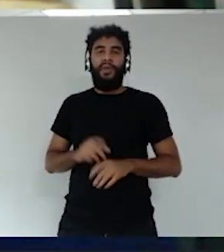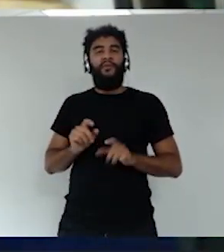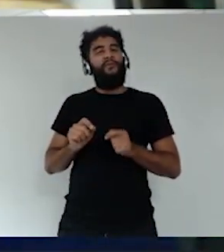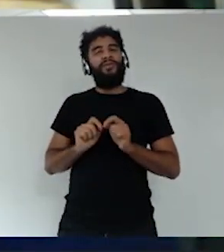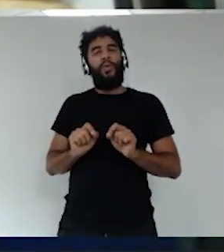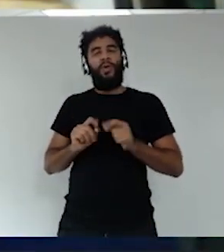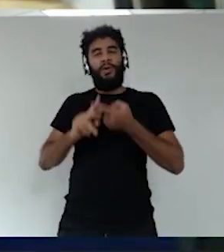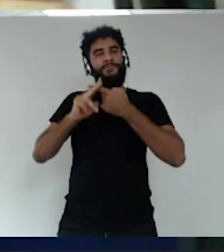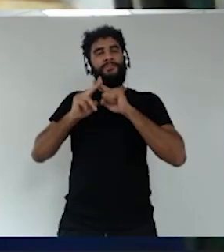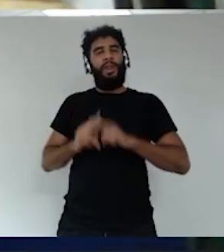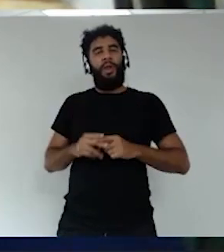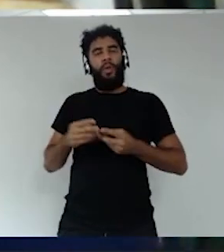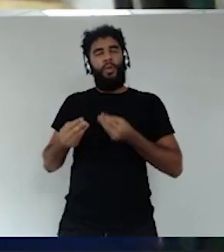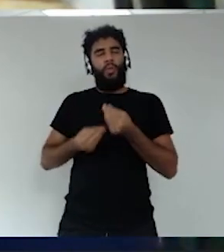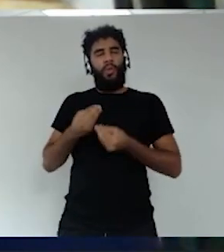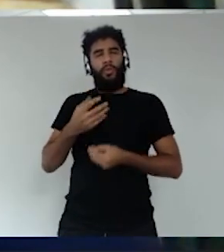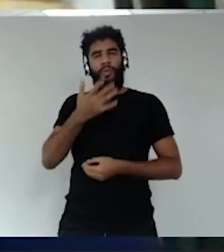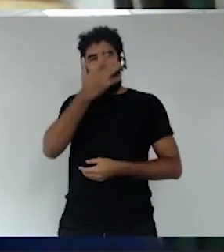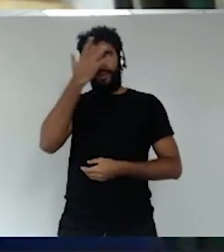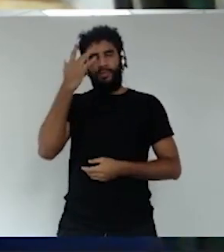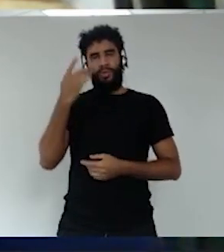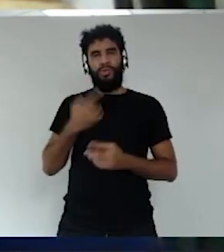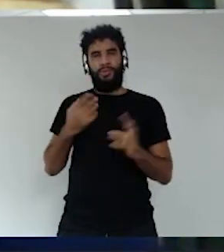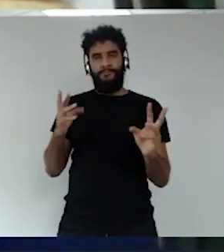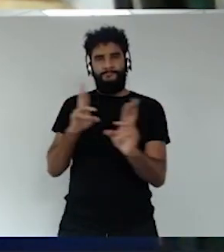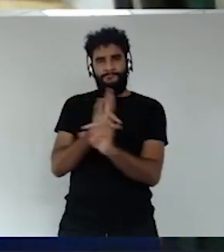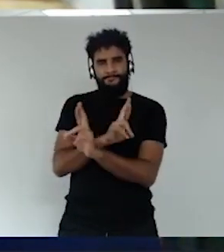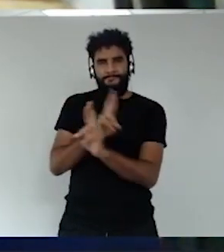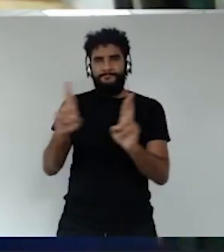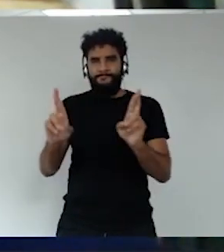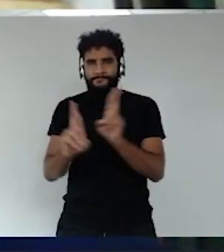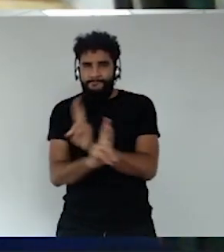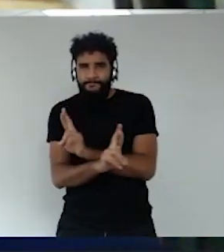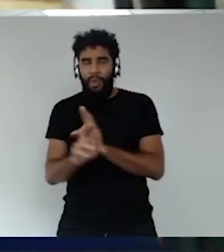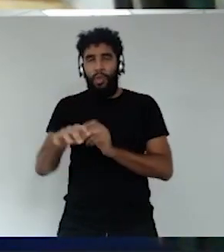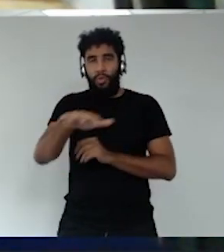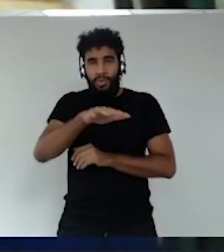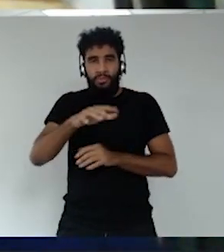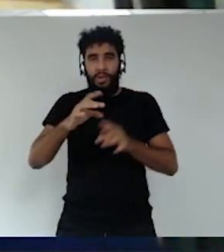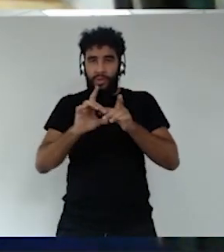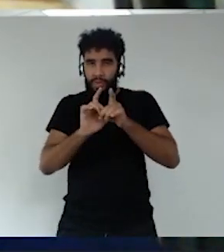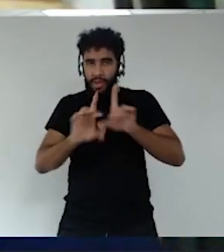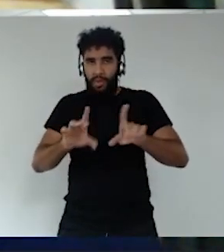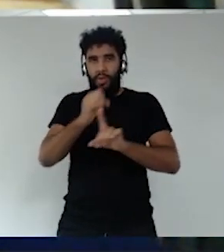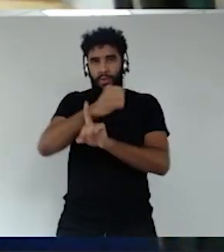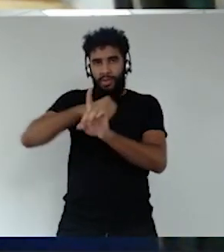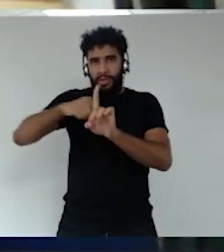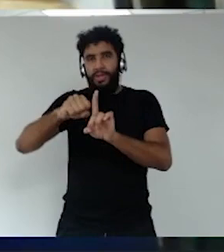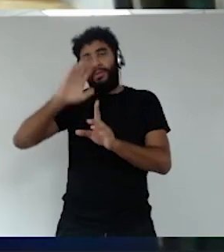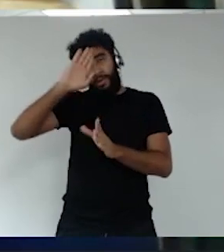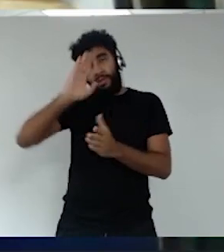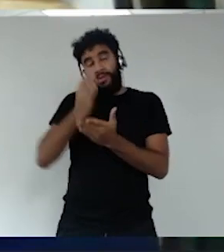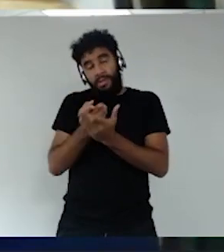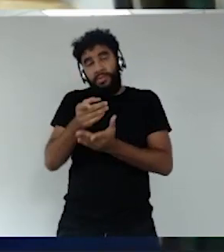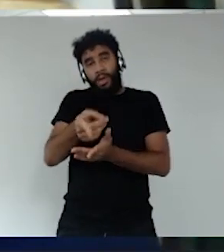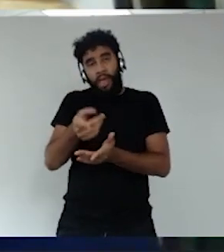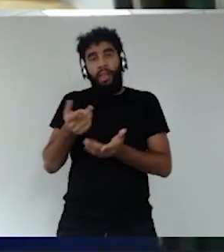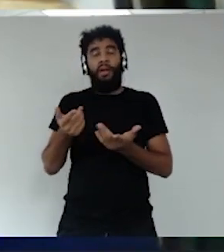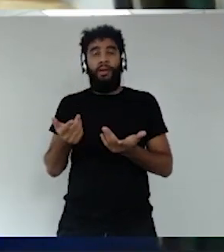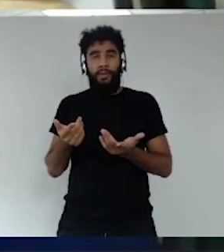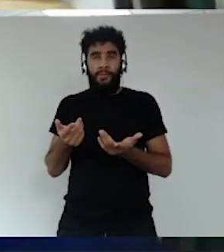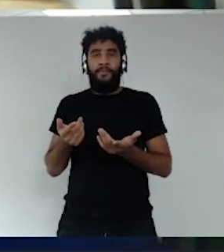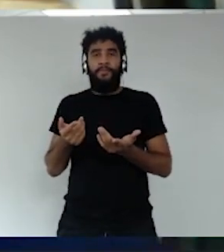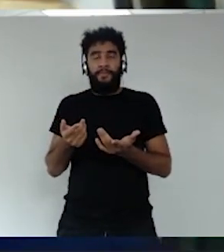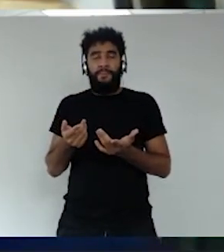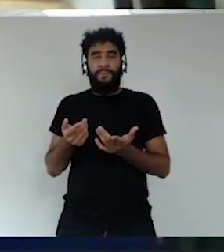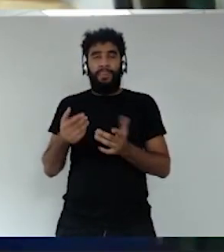a maneira das pessoas efetivamente se relacionarem de modo democrático numa sociedade que se pretende efetivamente uma